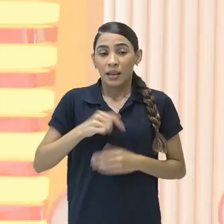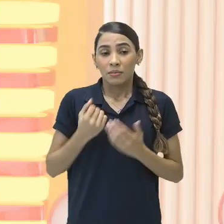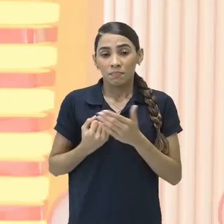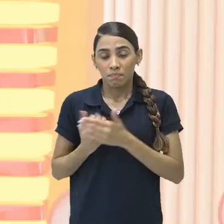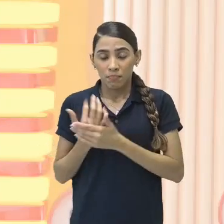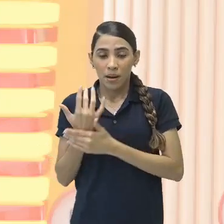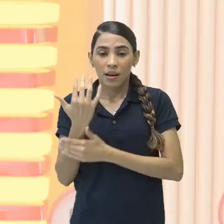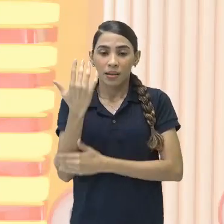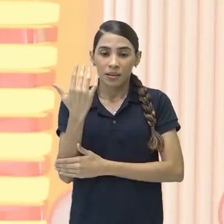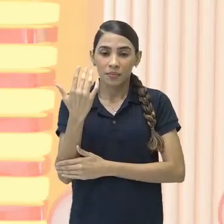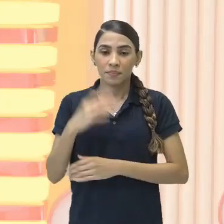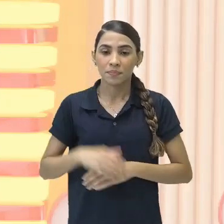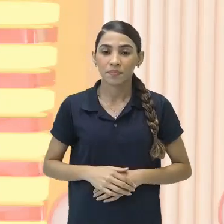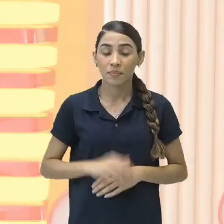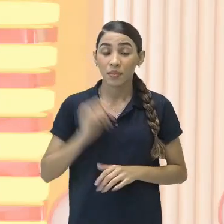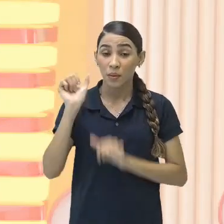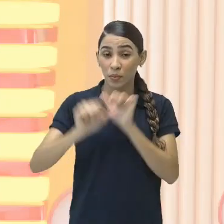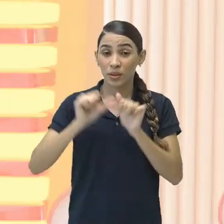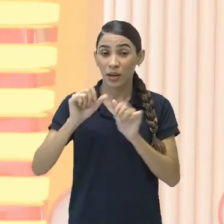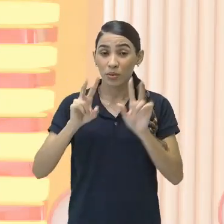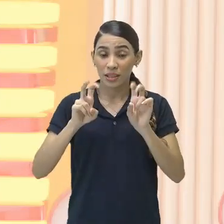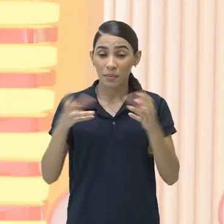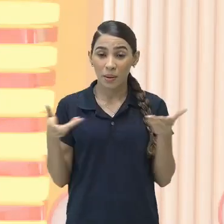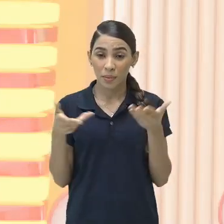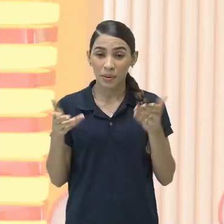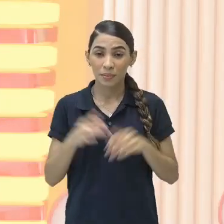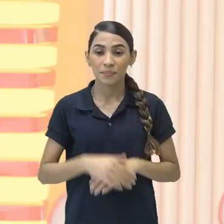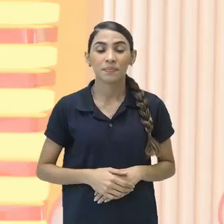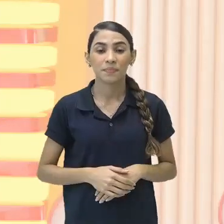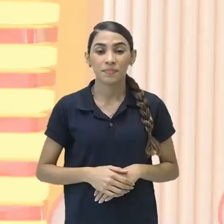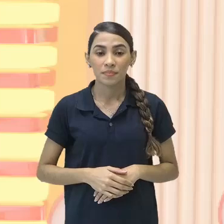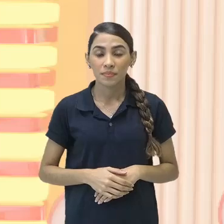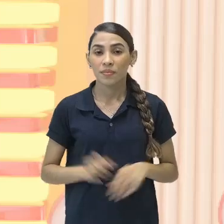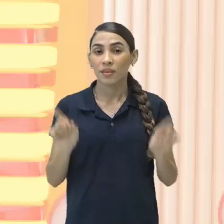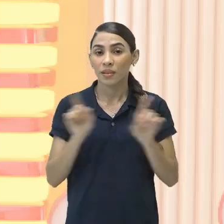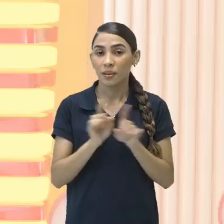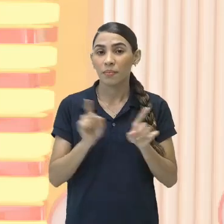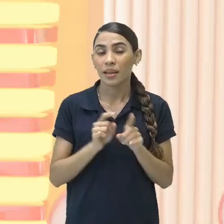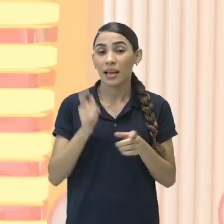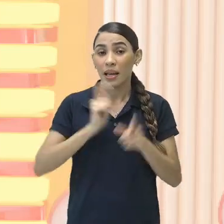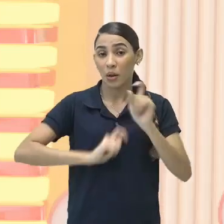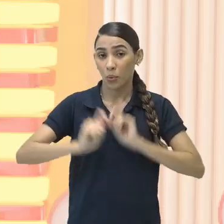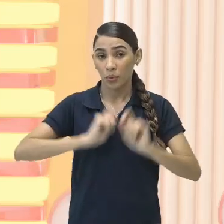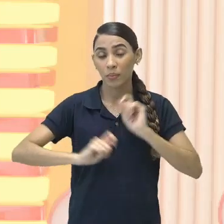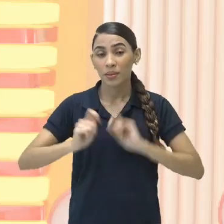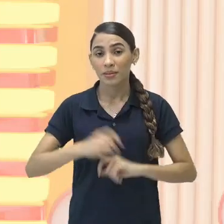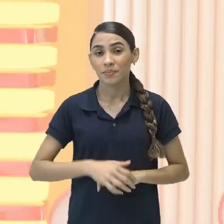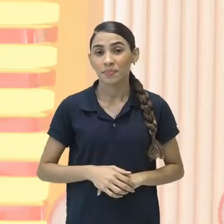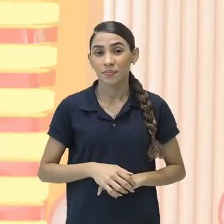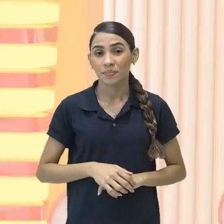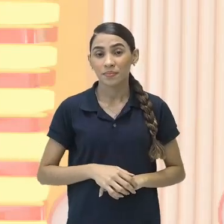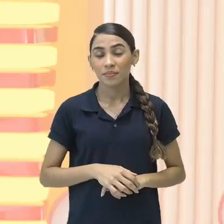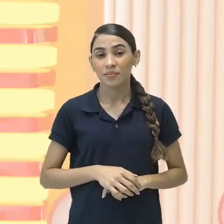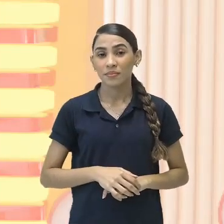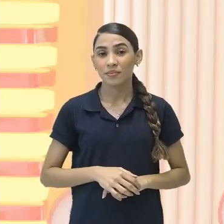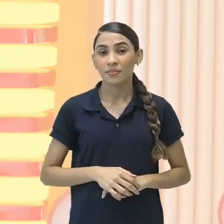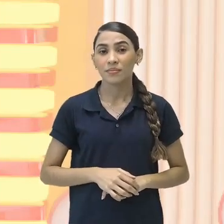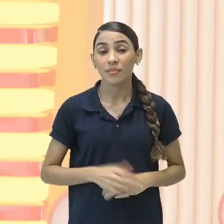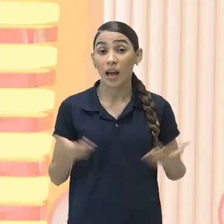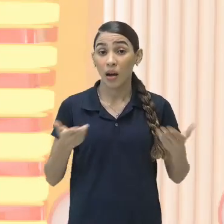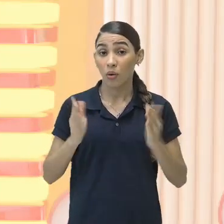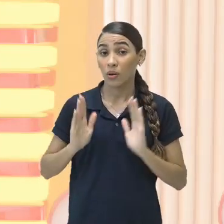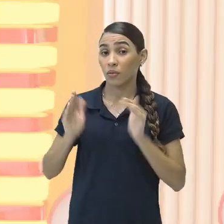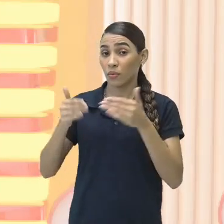cultivado. Vamos mudar de assunto, pessoal, mais ou menos também falando sobre a questão econômica, né? Mas agora a gente vai